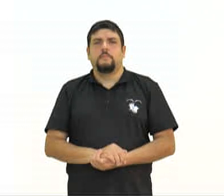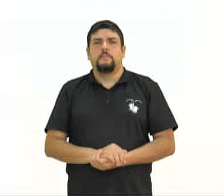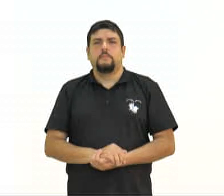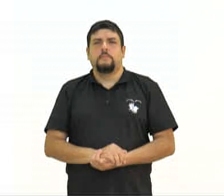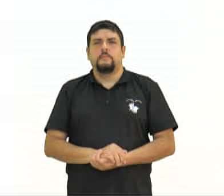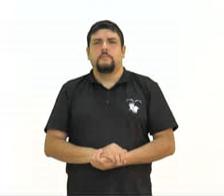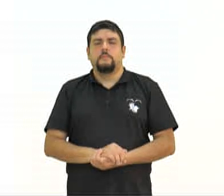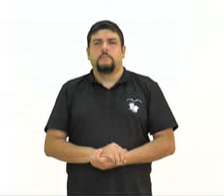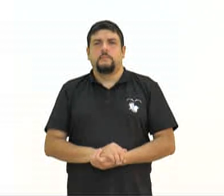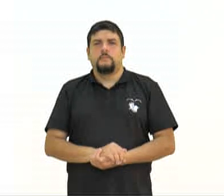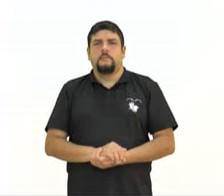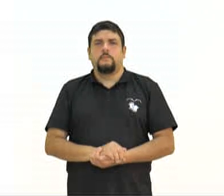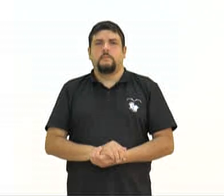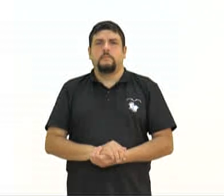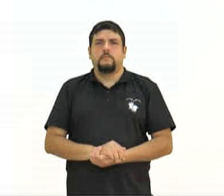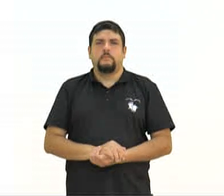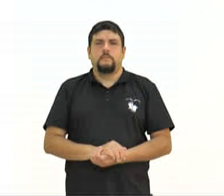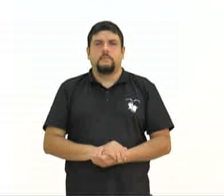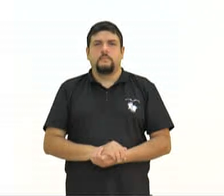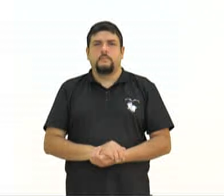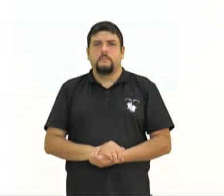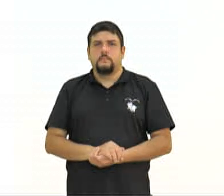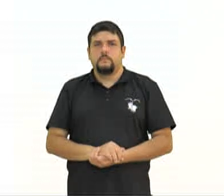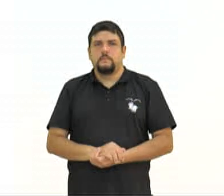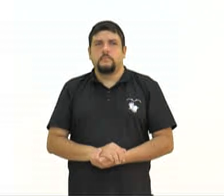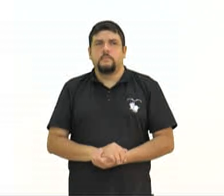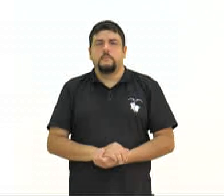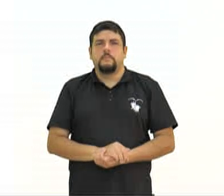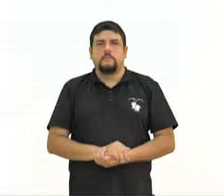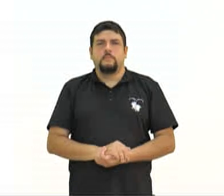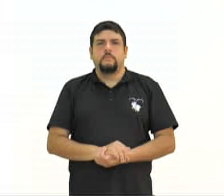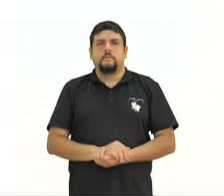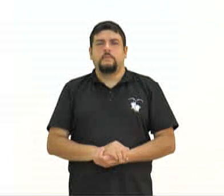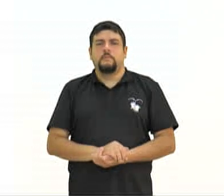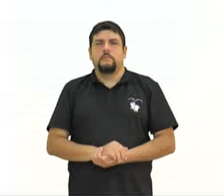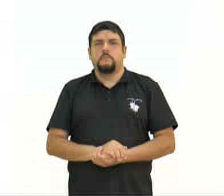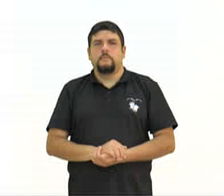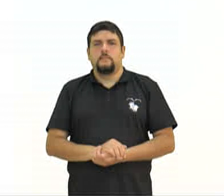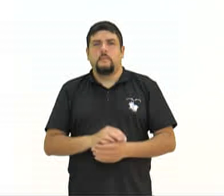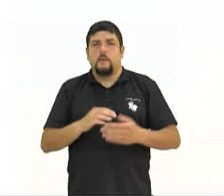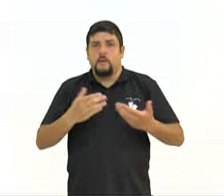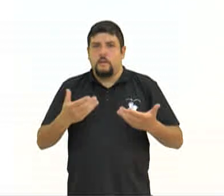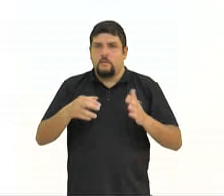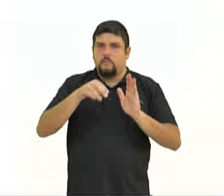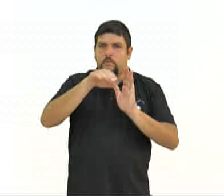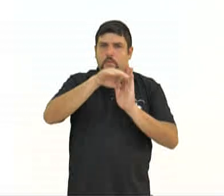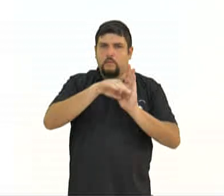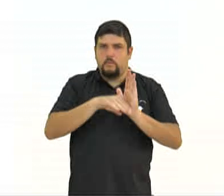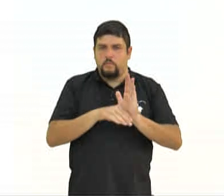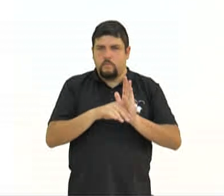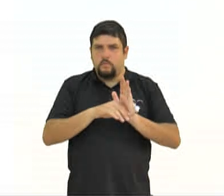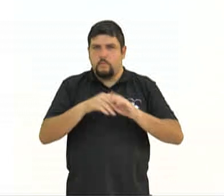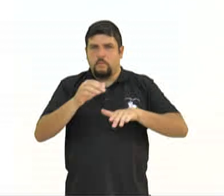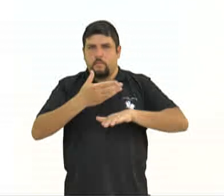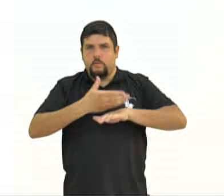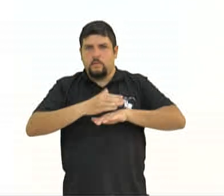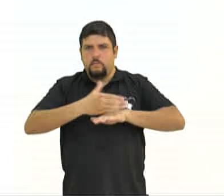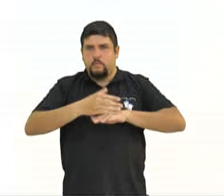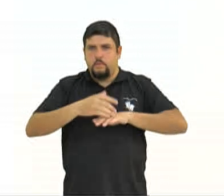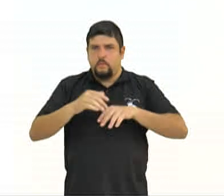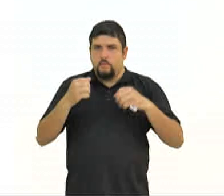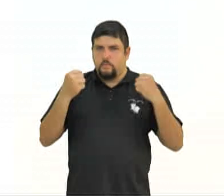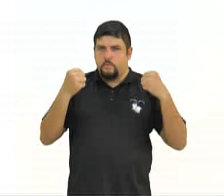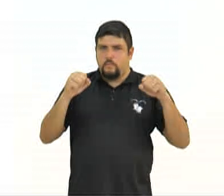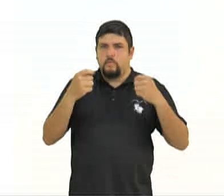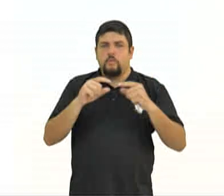resistência, fortaleza muscular e flexibilidade. Então, os programas de atividade física, eles devem proporcionar,